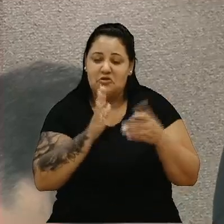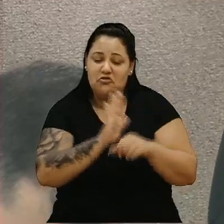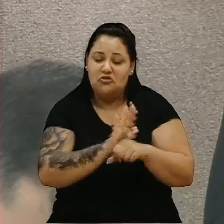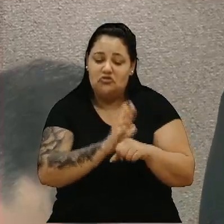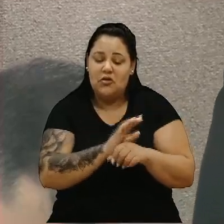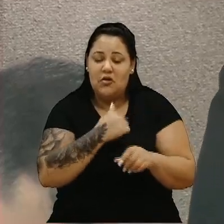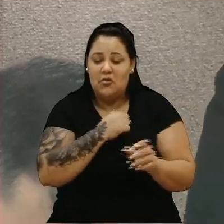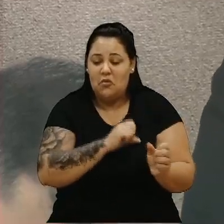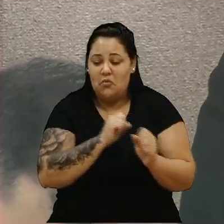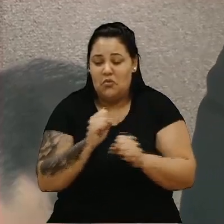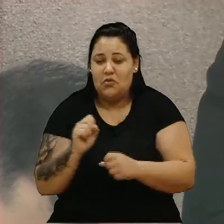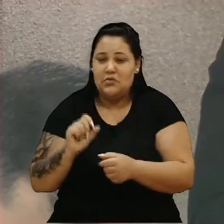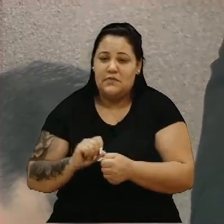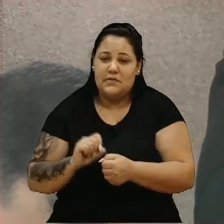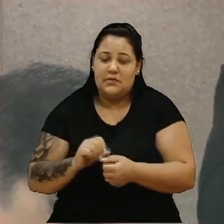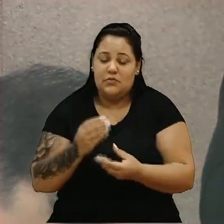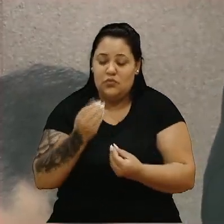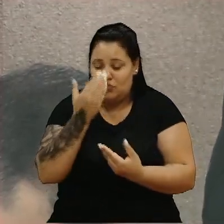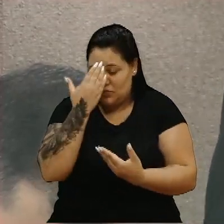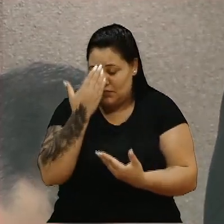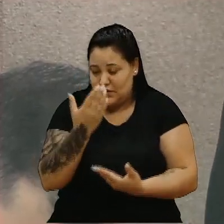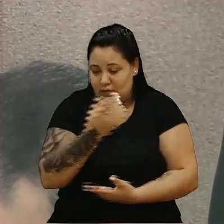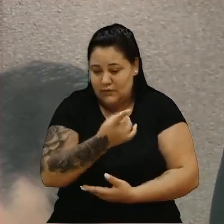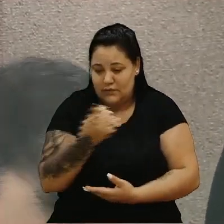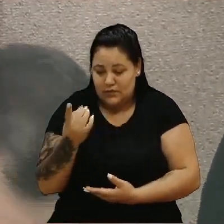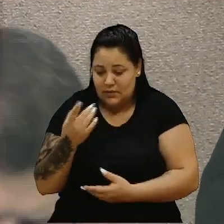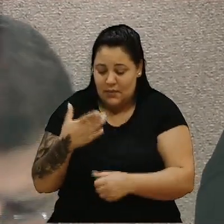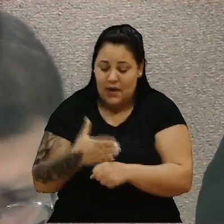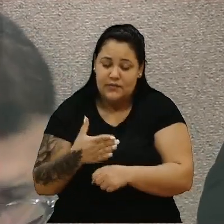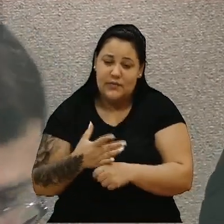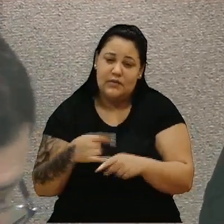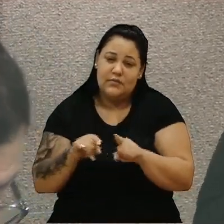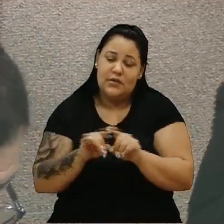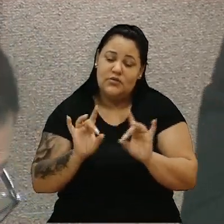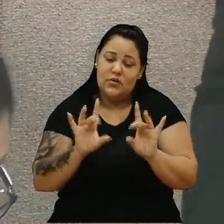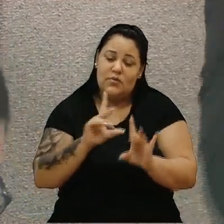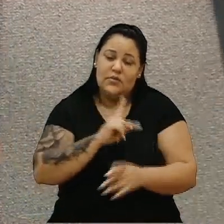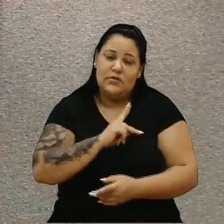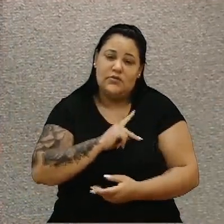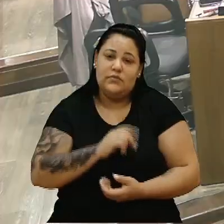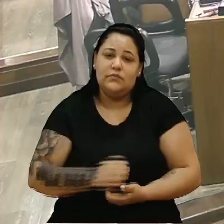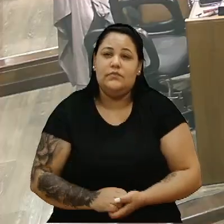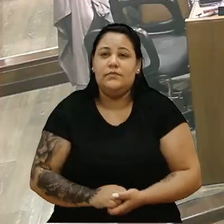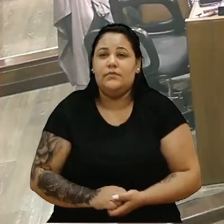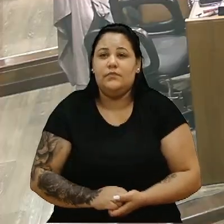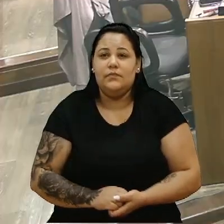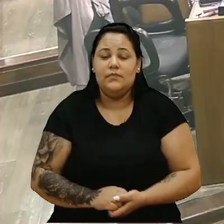possa fazer. Muito obrigado por terem vindo. E era isso, presidente. Obrigado. Obrigado, vereador Ramon.